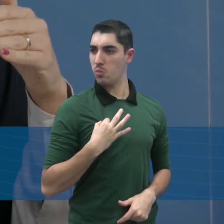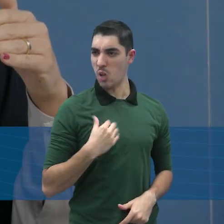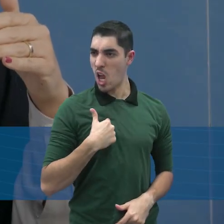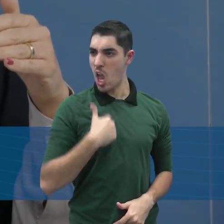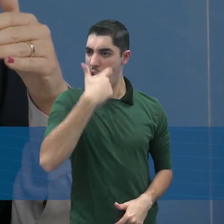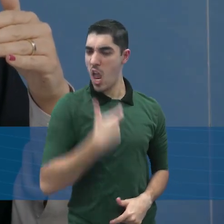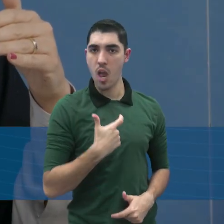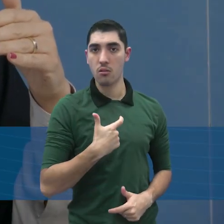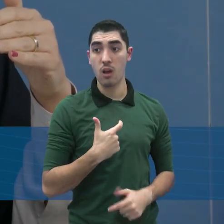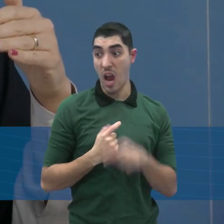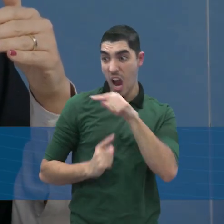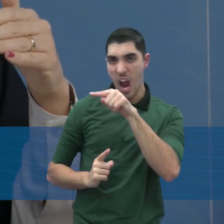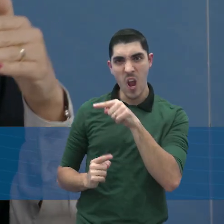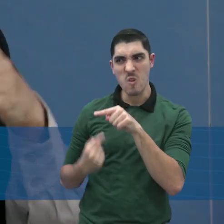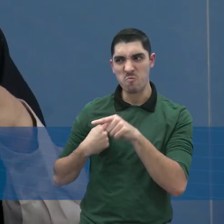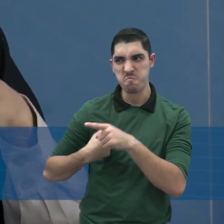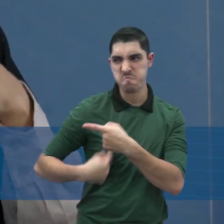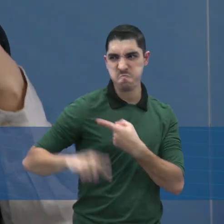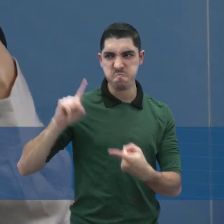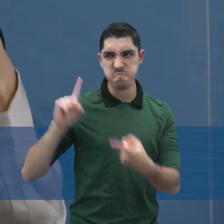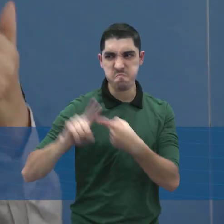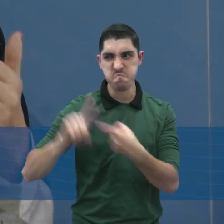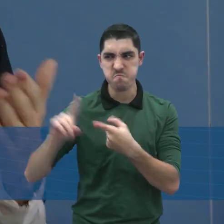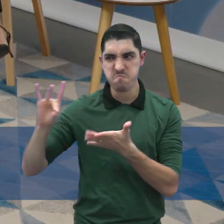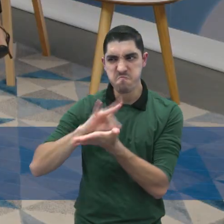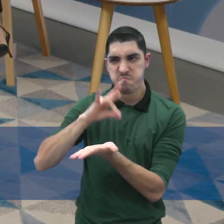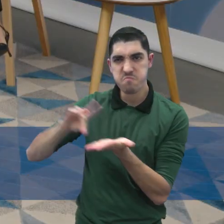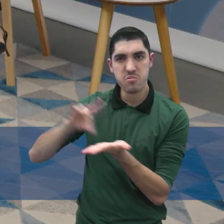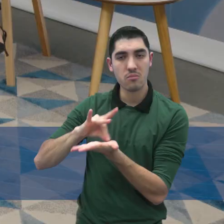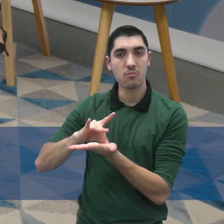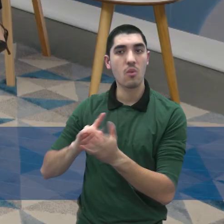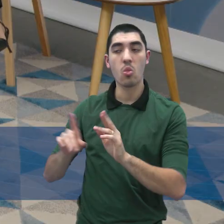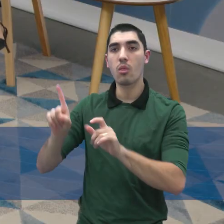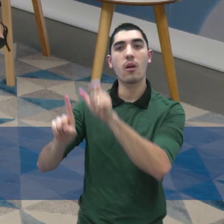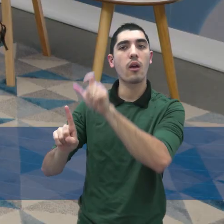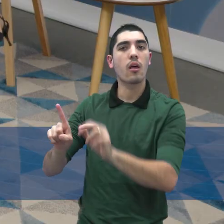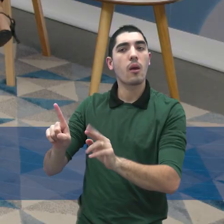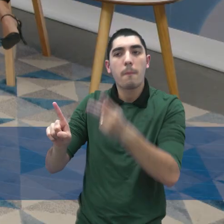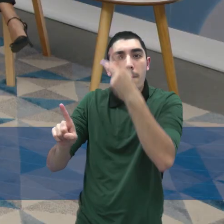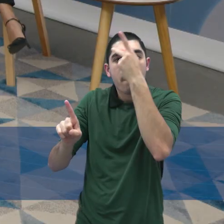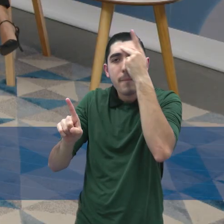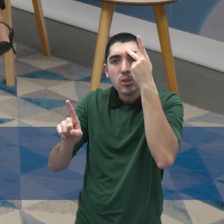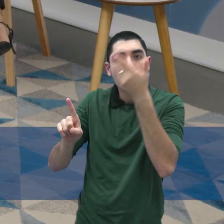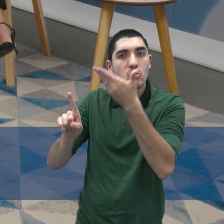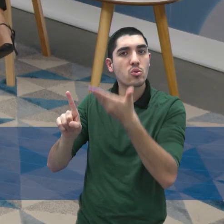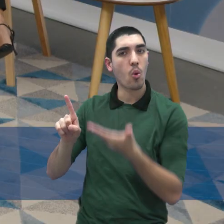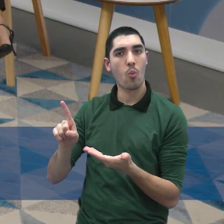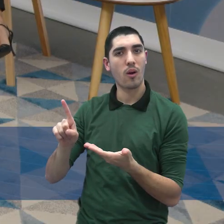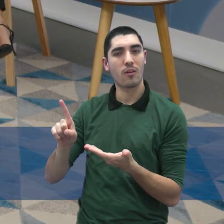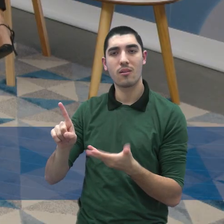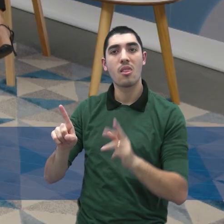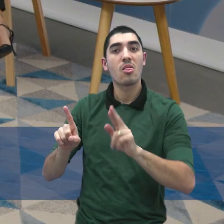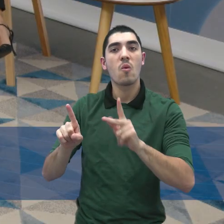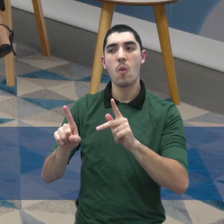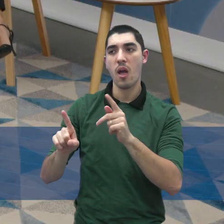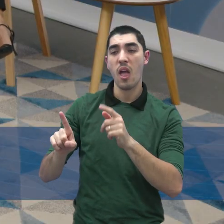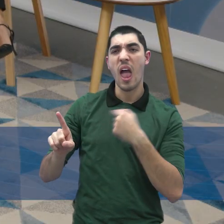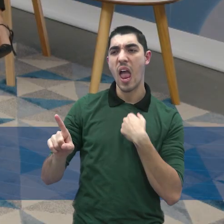outro passa a ser o inimigo. Não é uma pessoa, mal, né? Exatamente. Ela não é uma pessoa com quem você